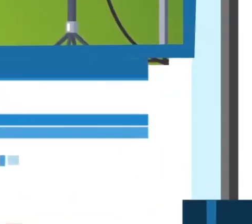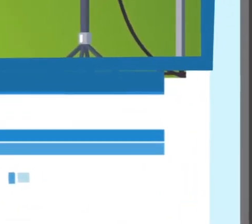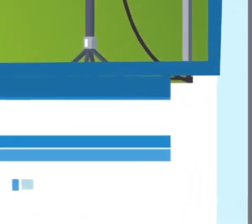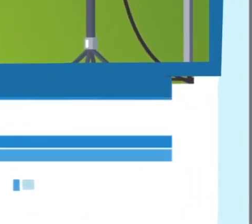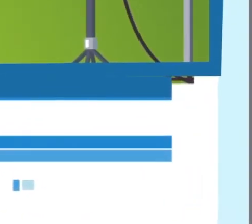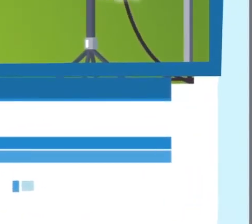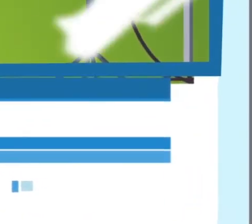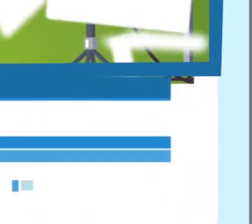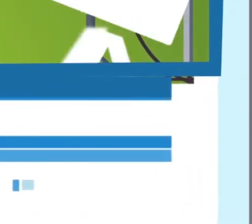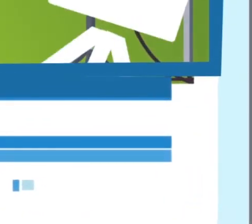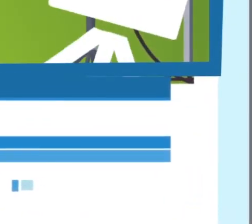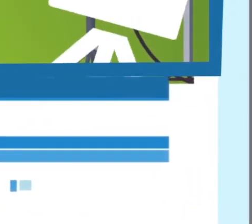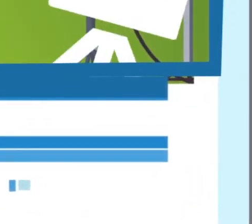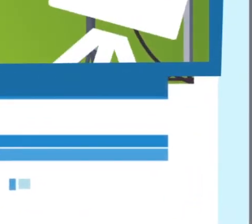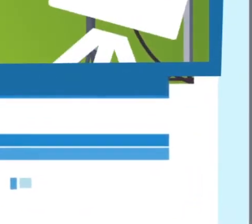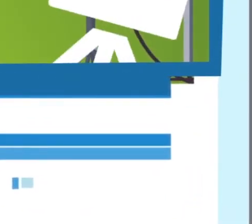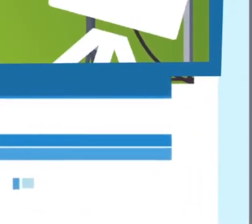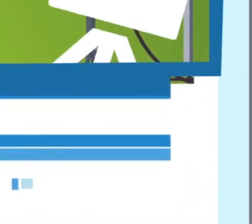Música